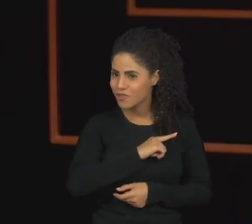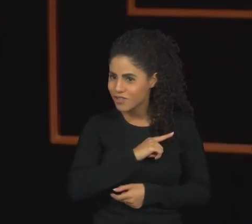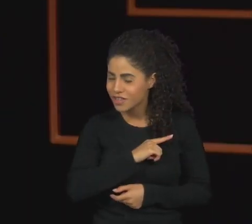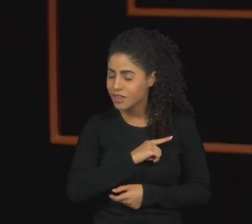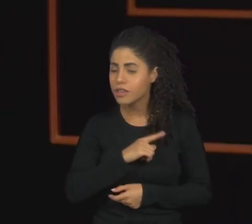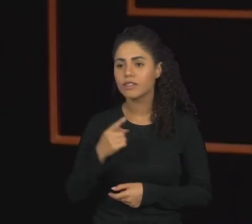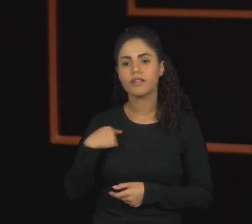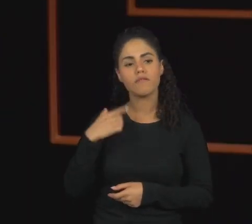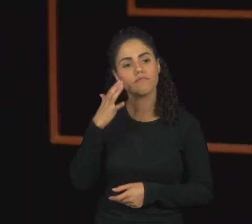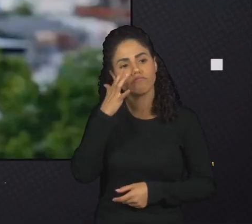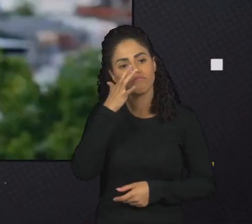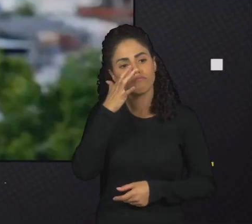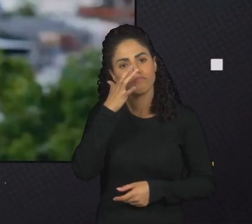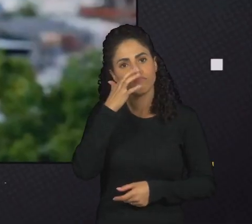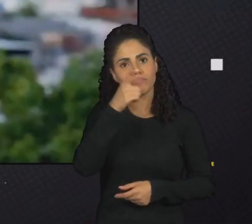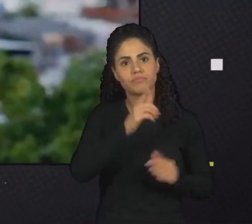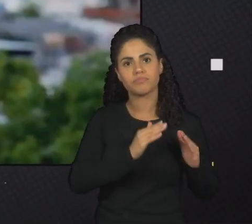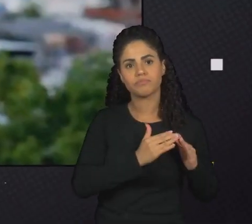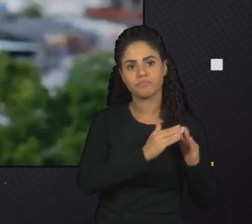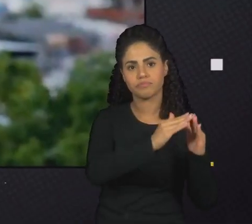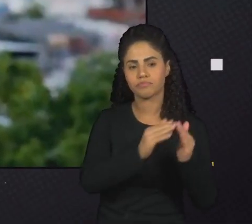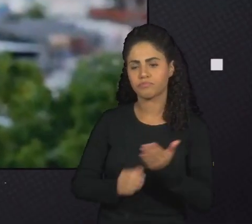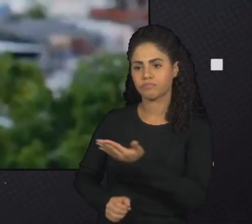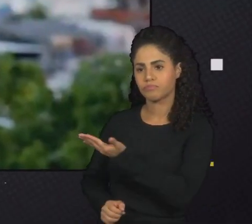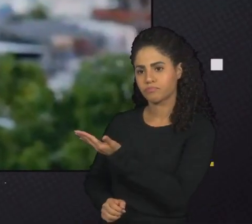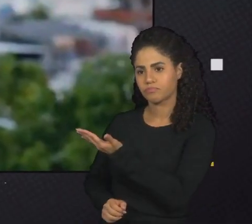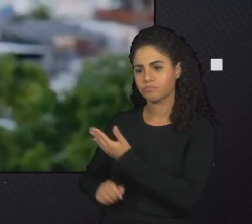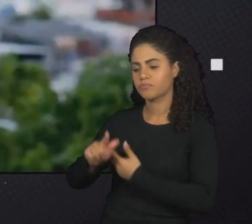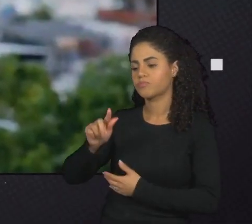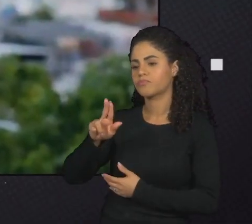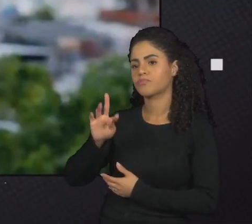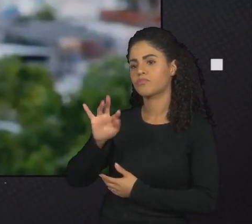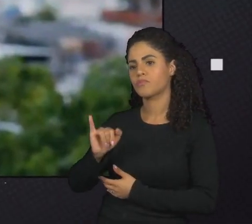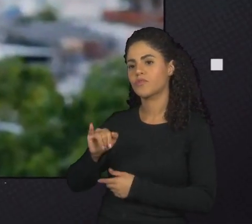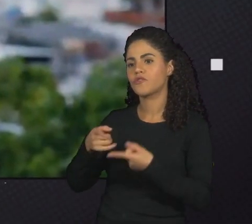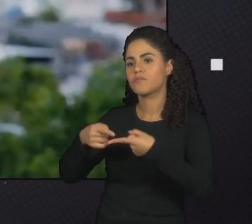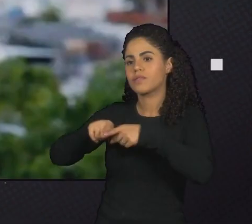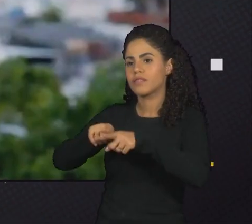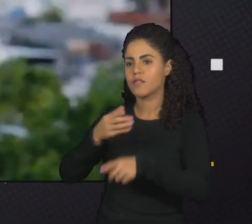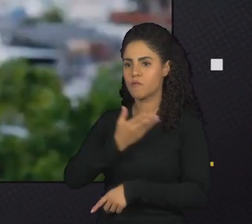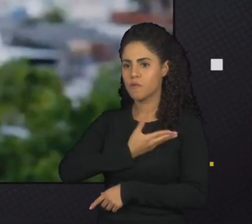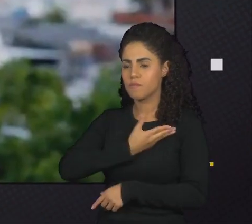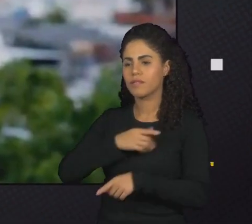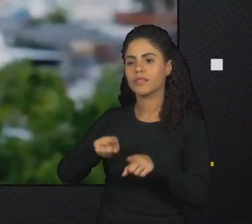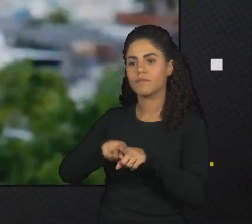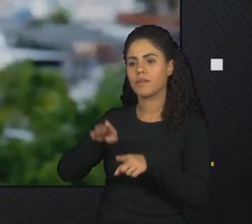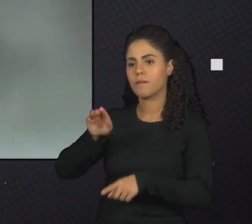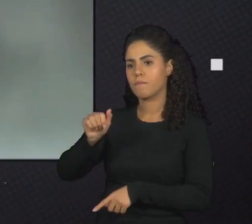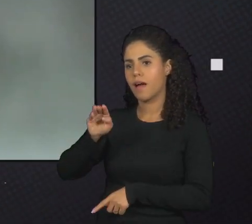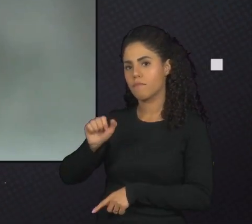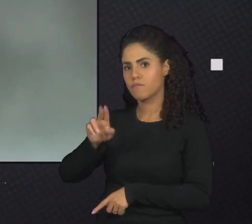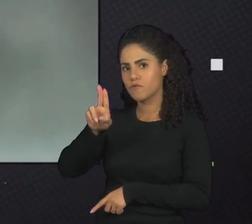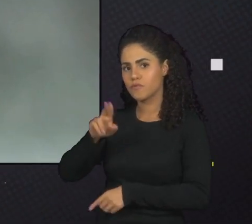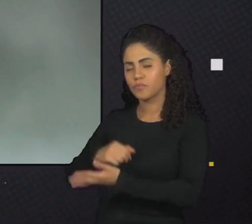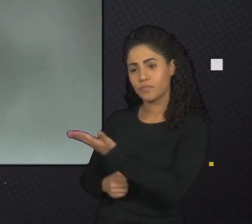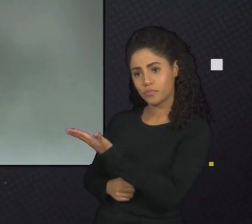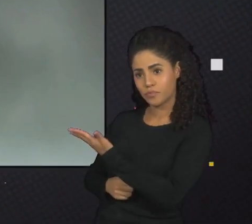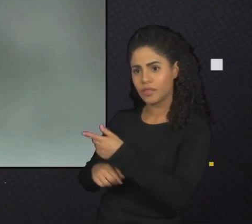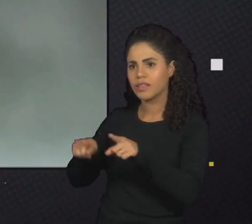essa admiração pelo Guti Fraga, essa parceria com amigos que eu fiz lá, como o Babu Santana, que é meu irmão,